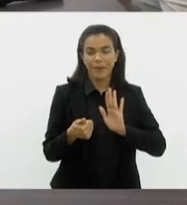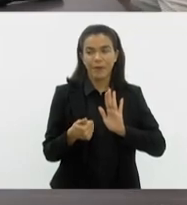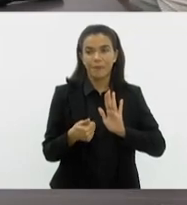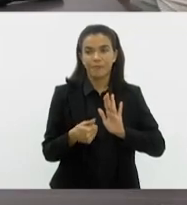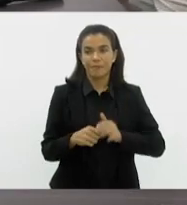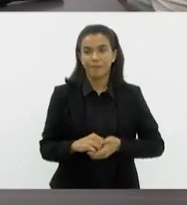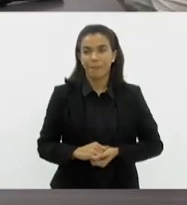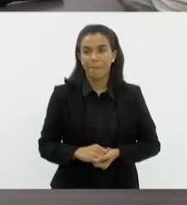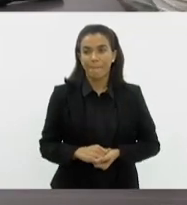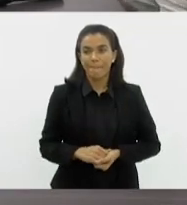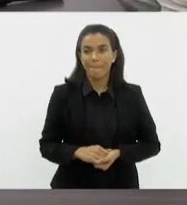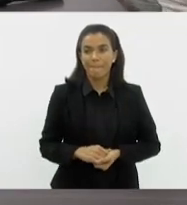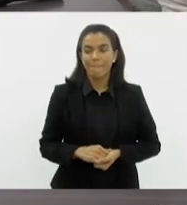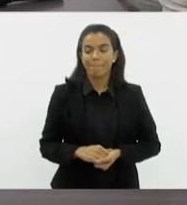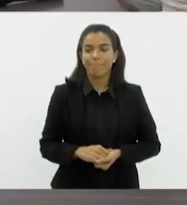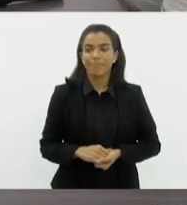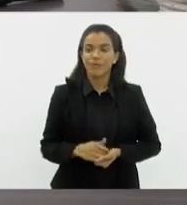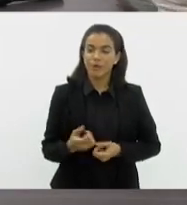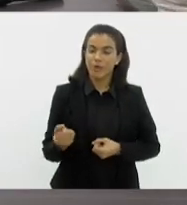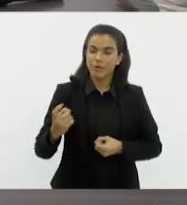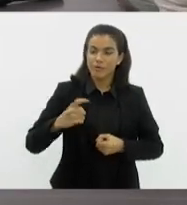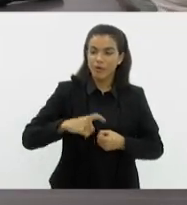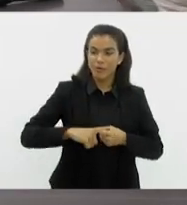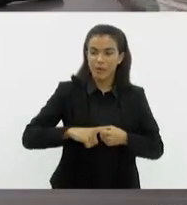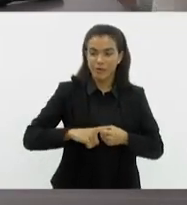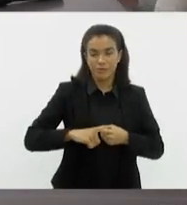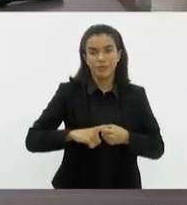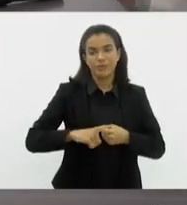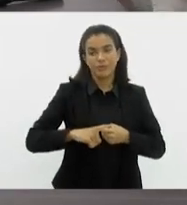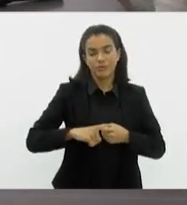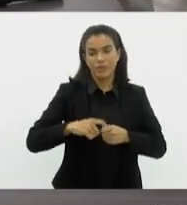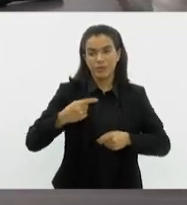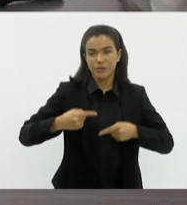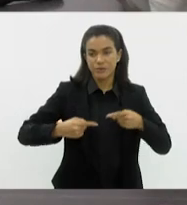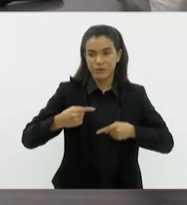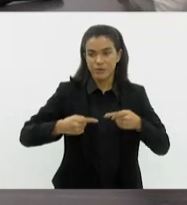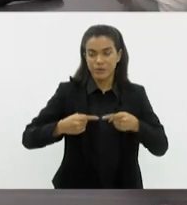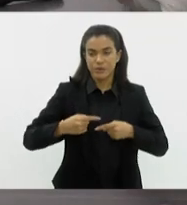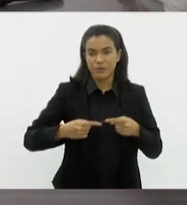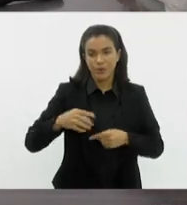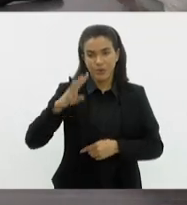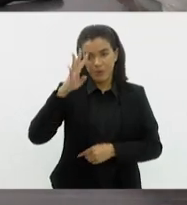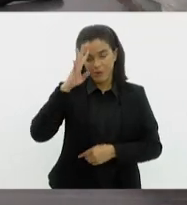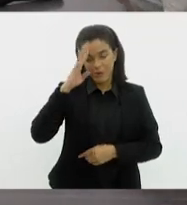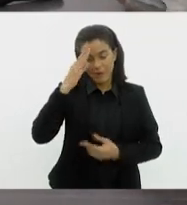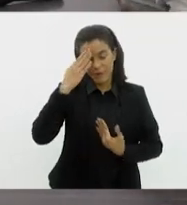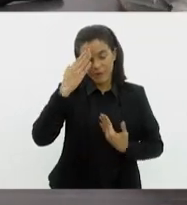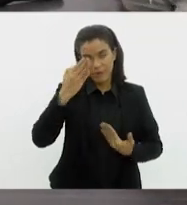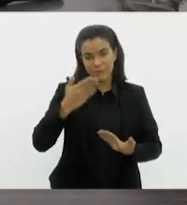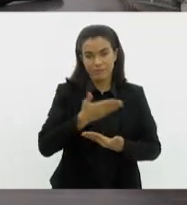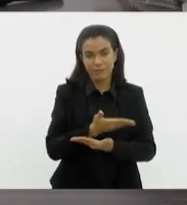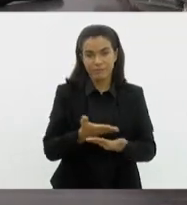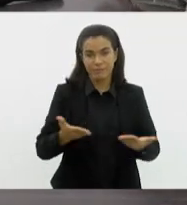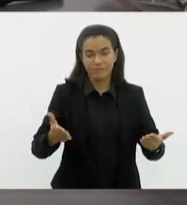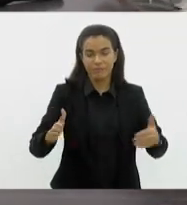extraordinária. Mas a gente retoma no próximo... Na próxima sessão. Obrigado a todos. Está encerrada